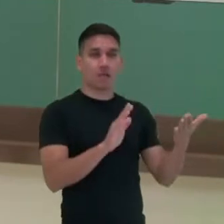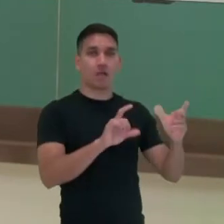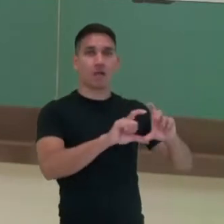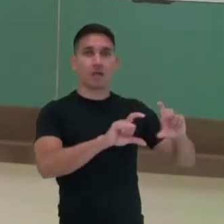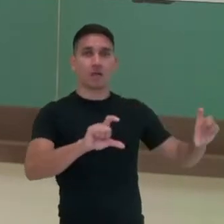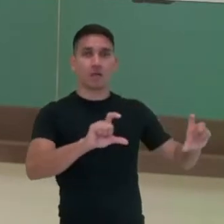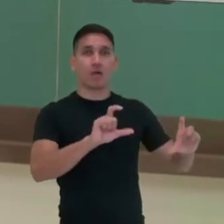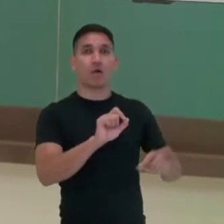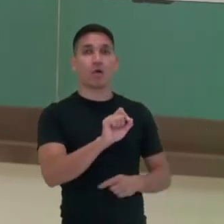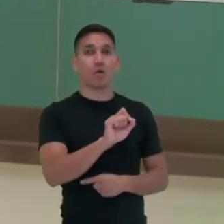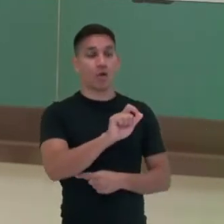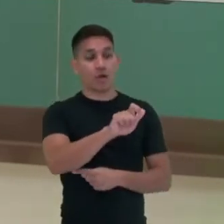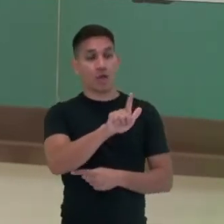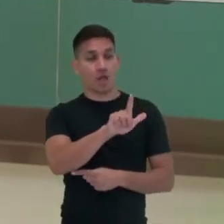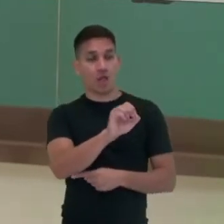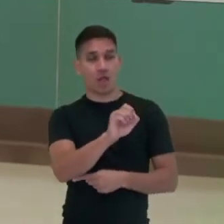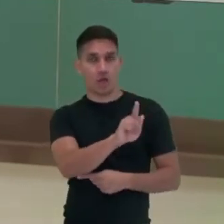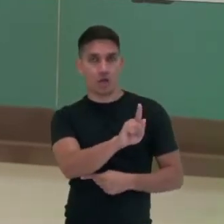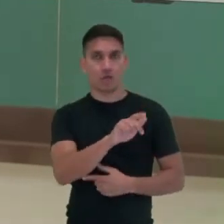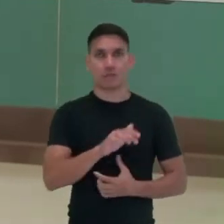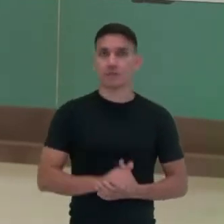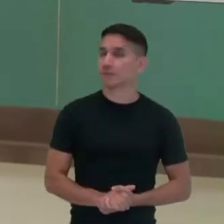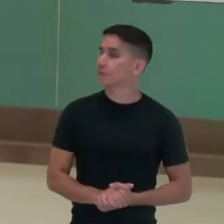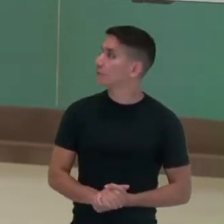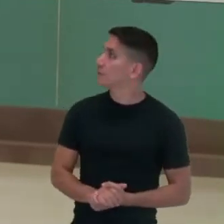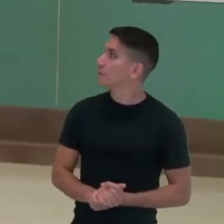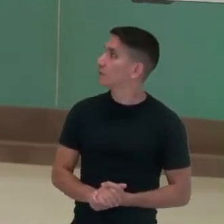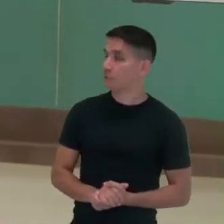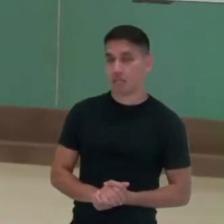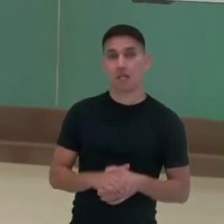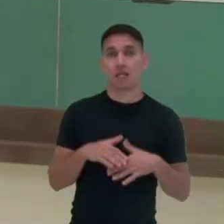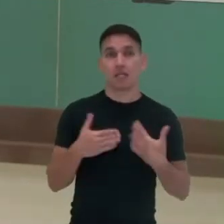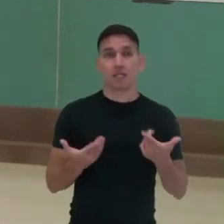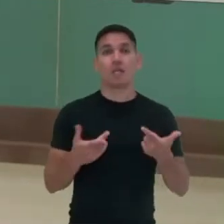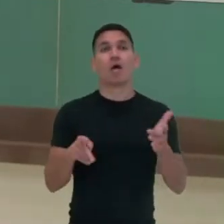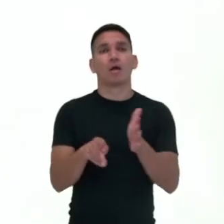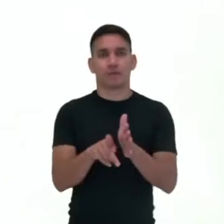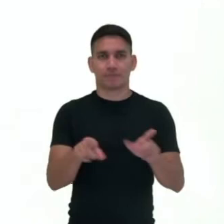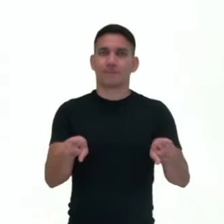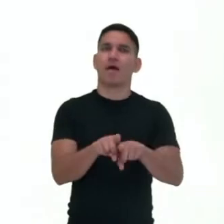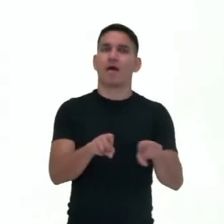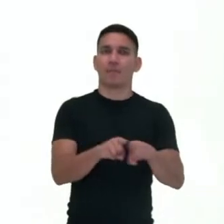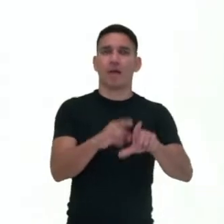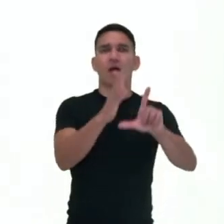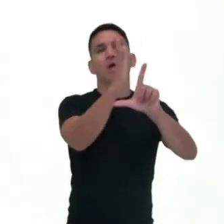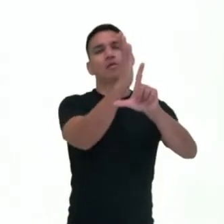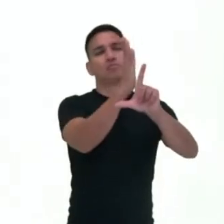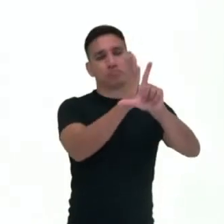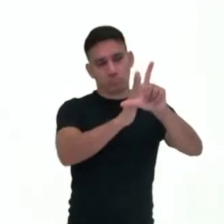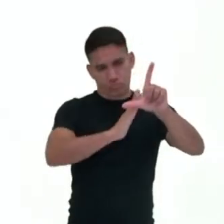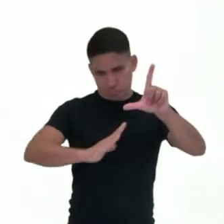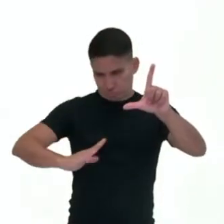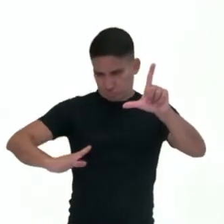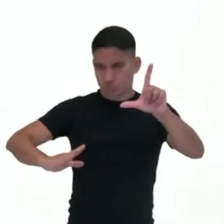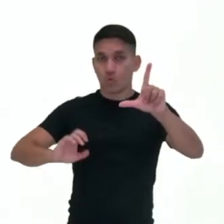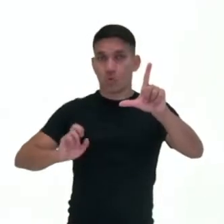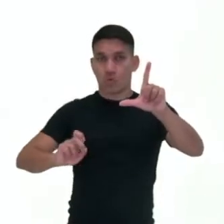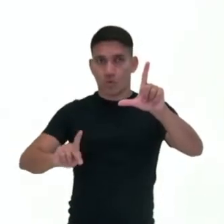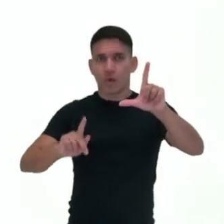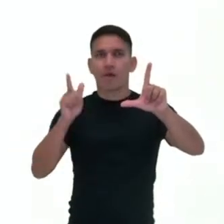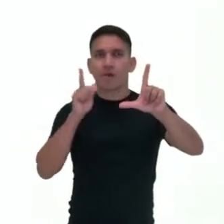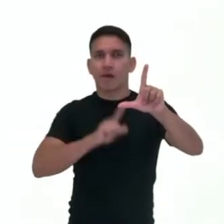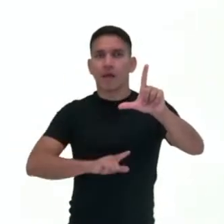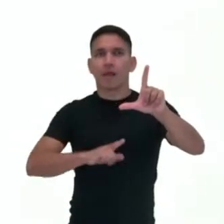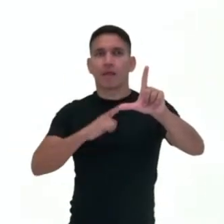exponencial. Perdão, pessoal, para a logarítmica, olha só. A minha curva também é decrescente, né? Ela